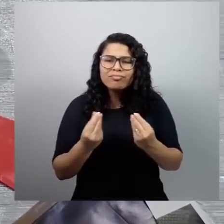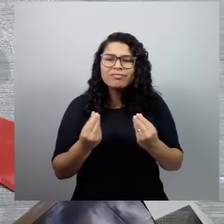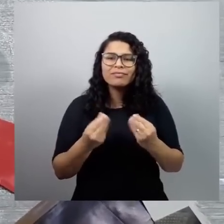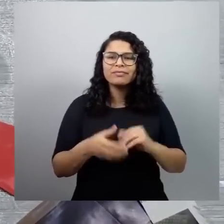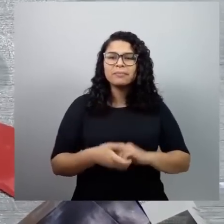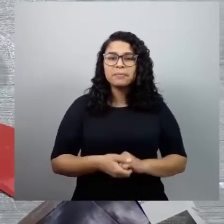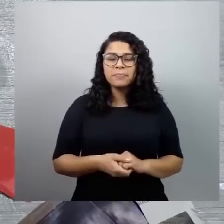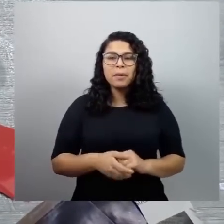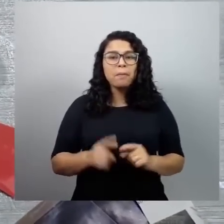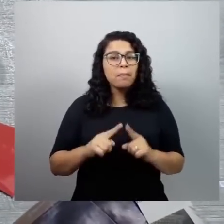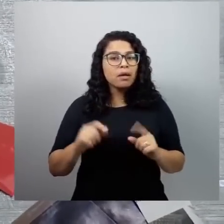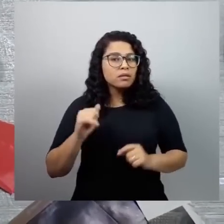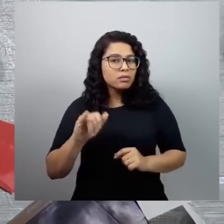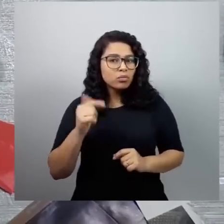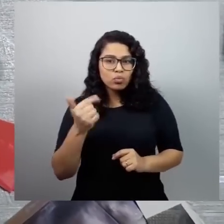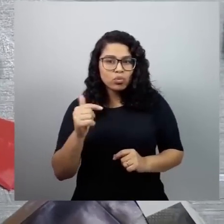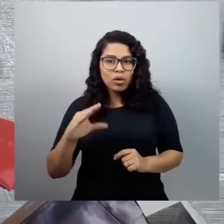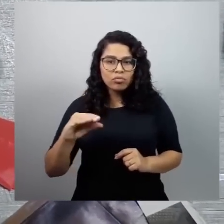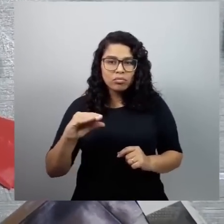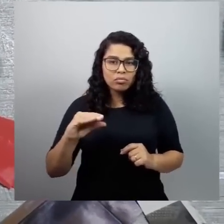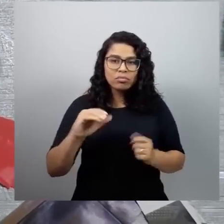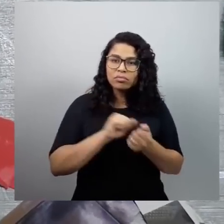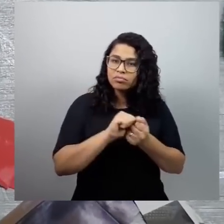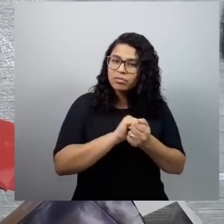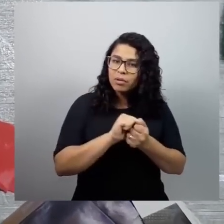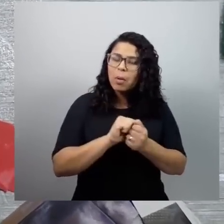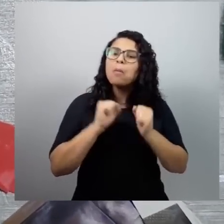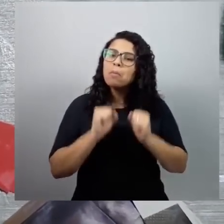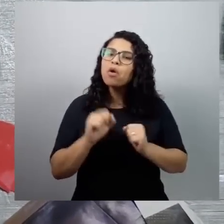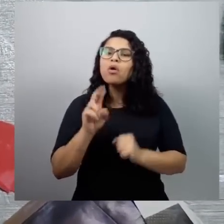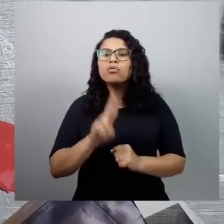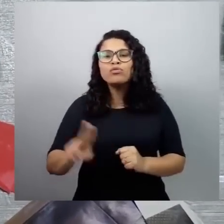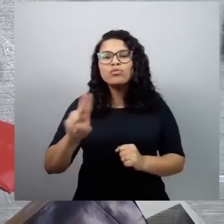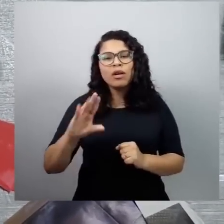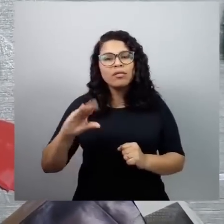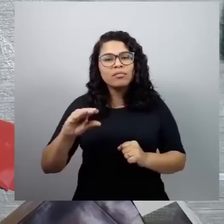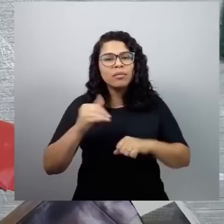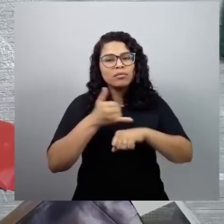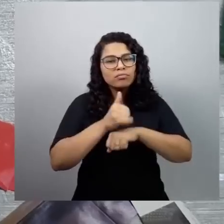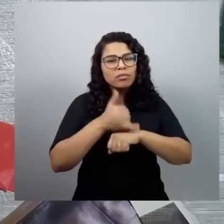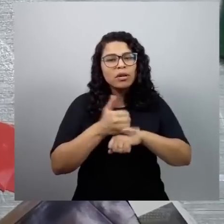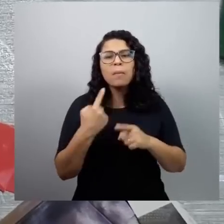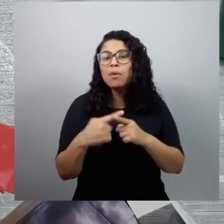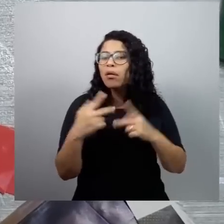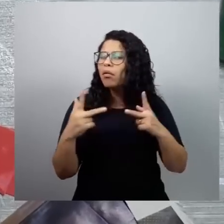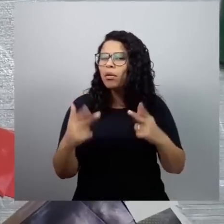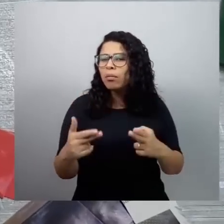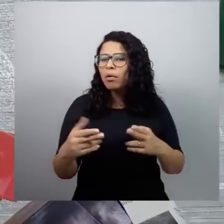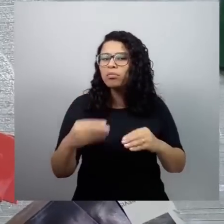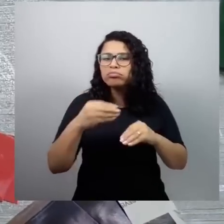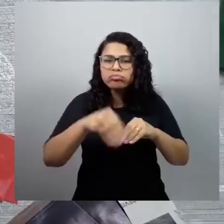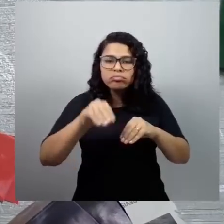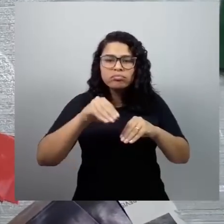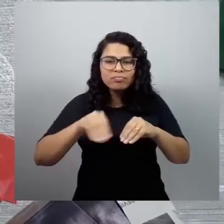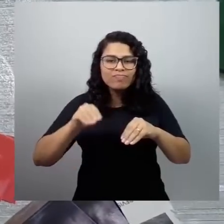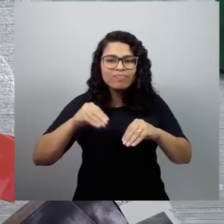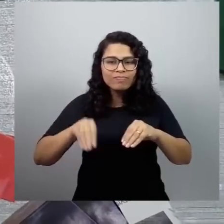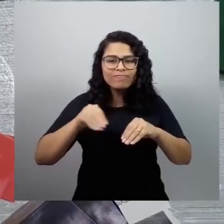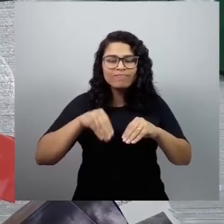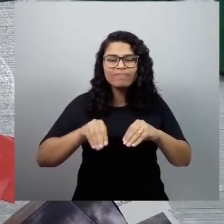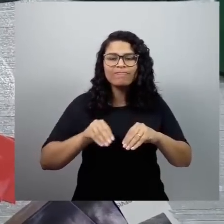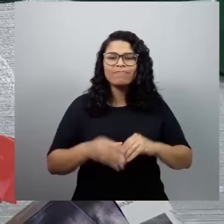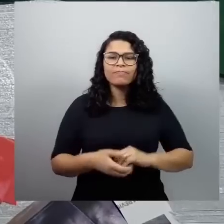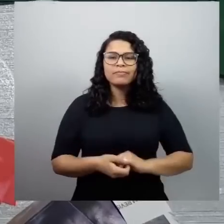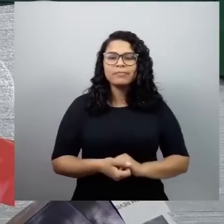com palhinha de aço. Mas se não tiver esponjinha, gente, faz com a palhinha de aço, que dá o mesmo resultado, tá bom?